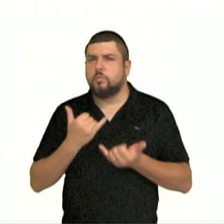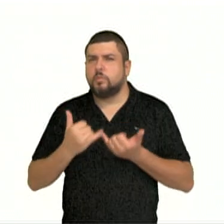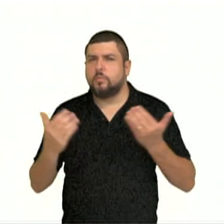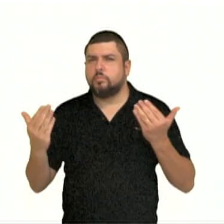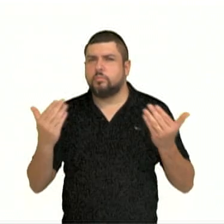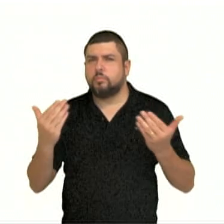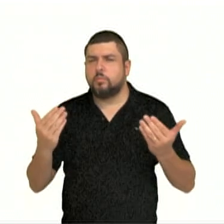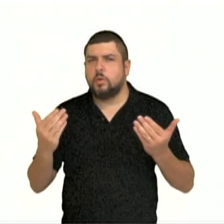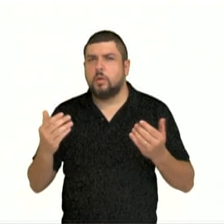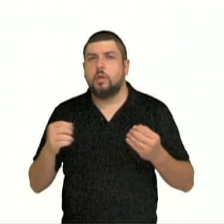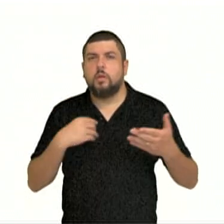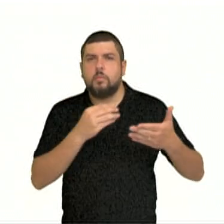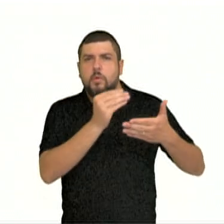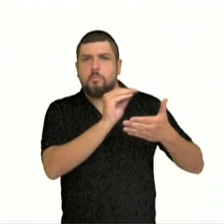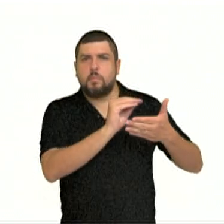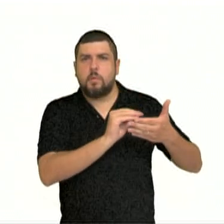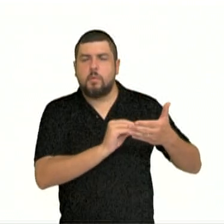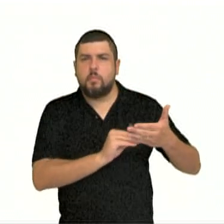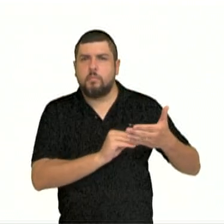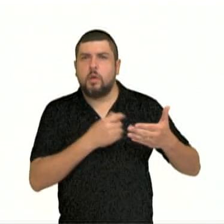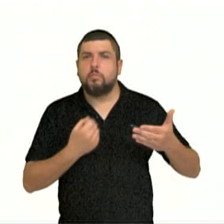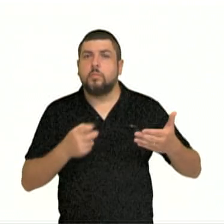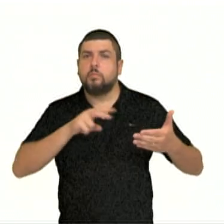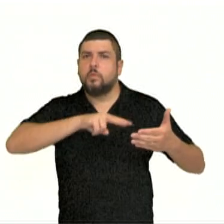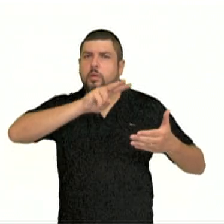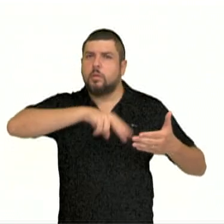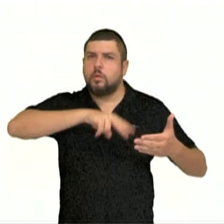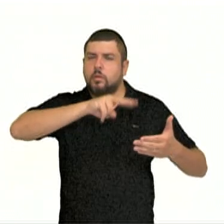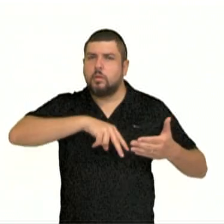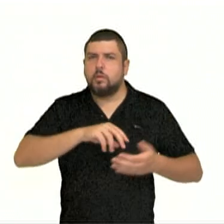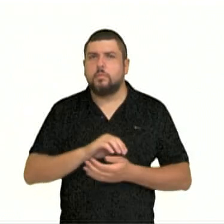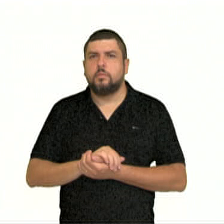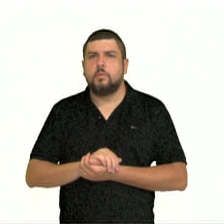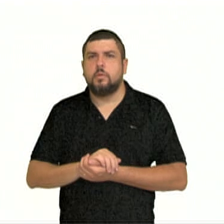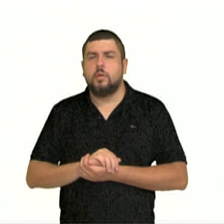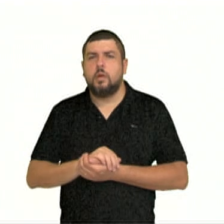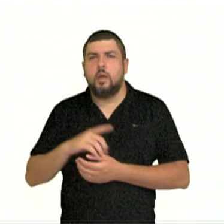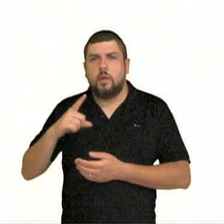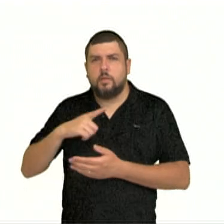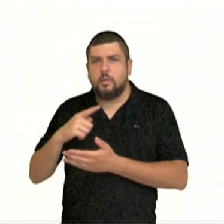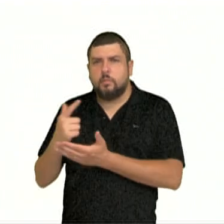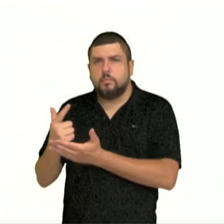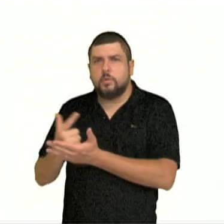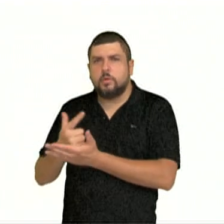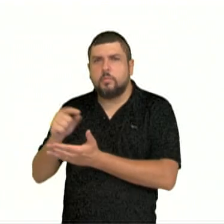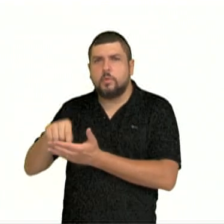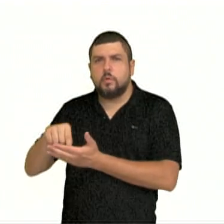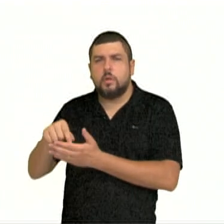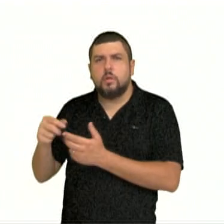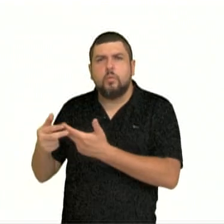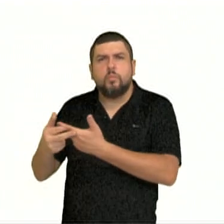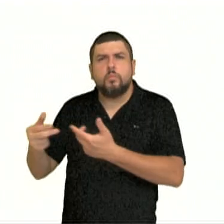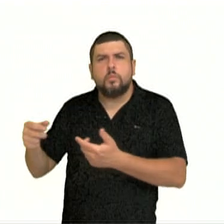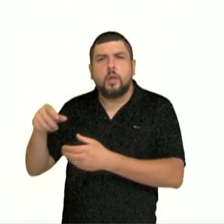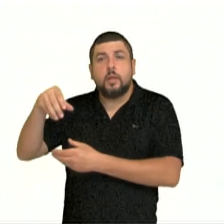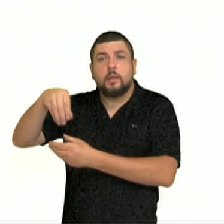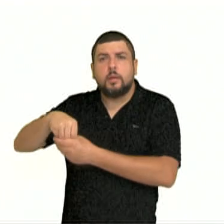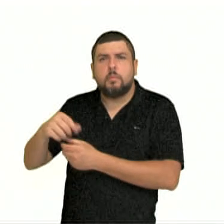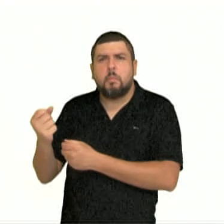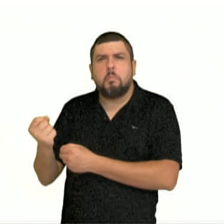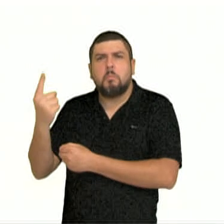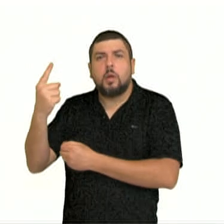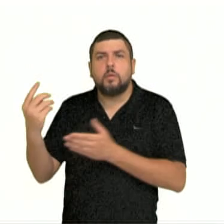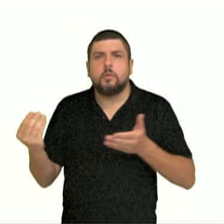contexto de peculiaridade. Peculiar é exatamente isso, uma característica singular daquilo. Compreendido?